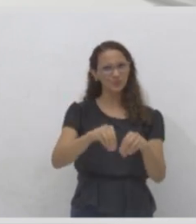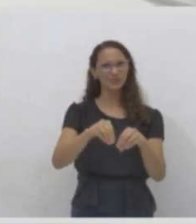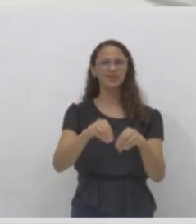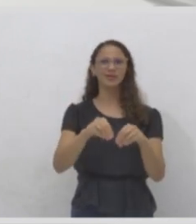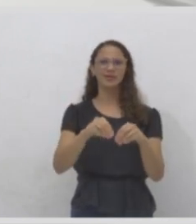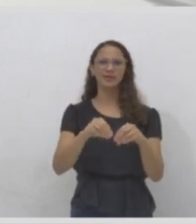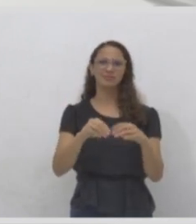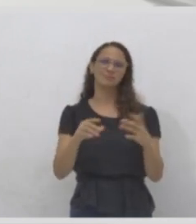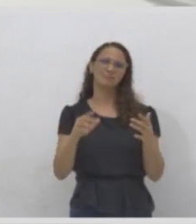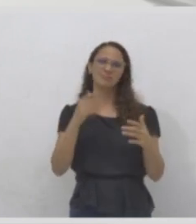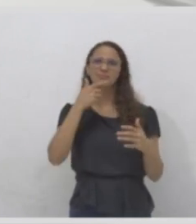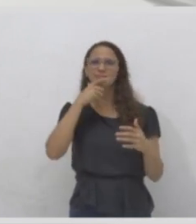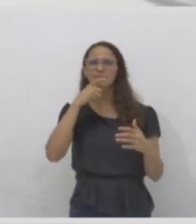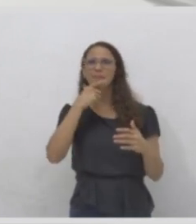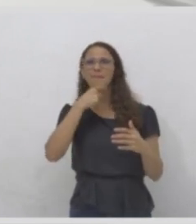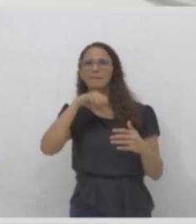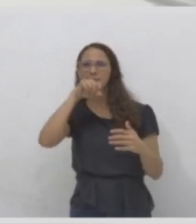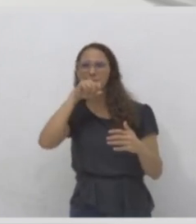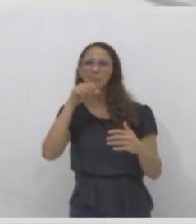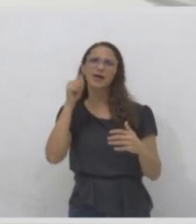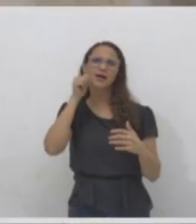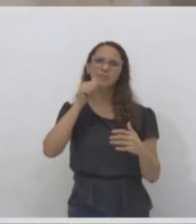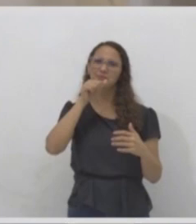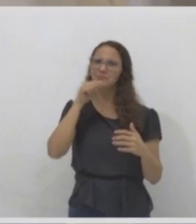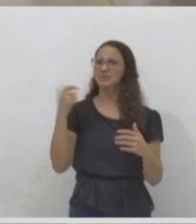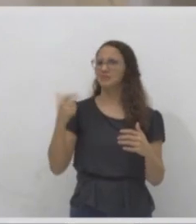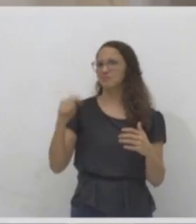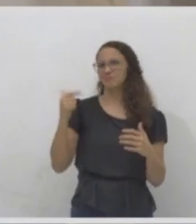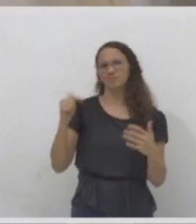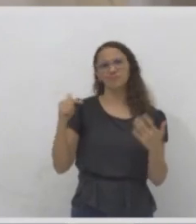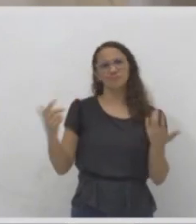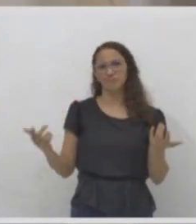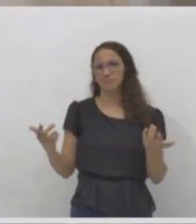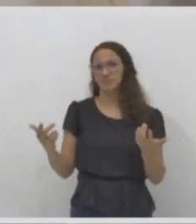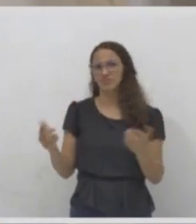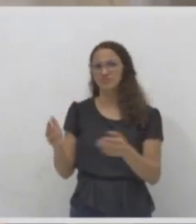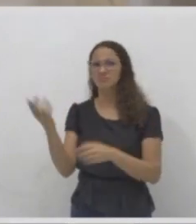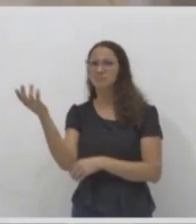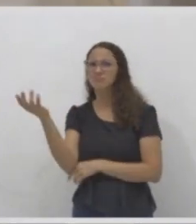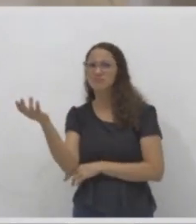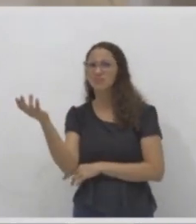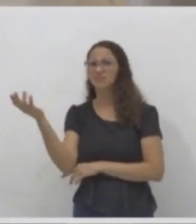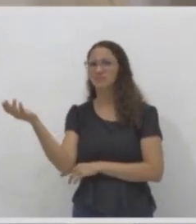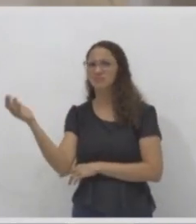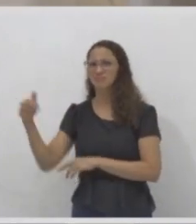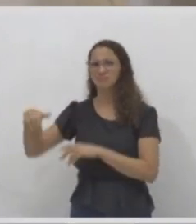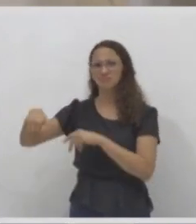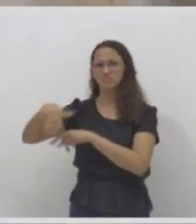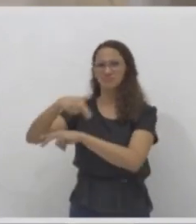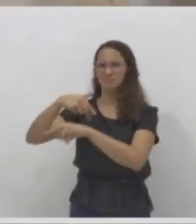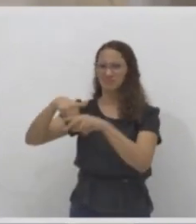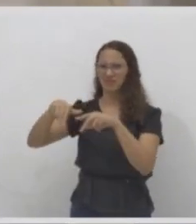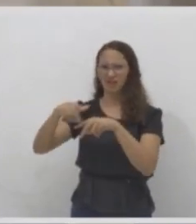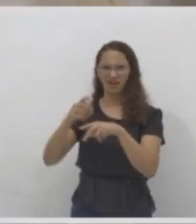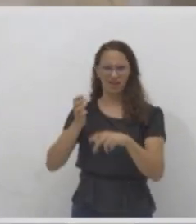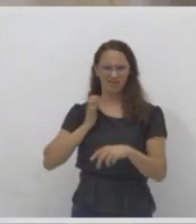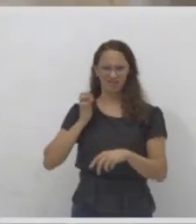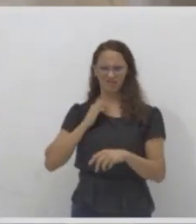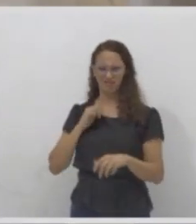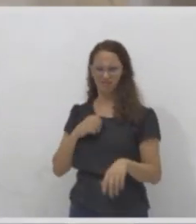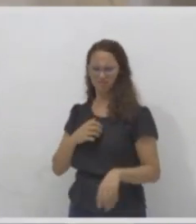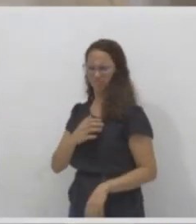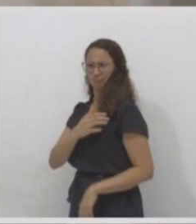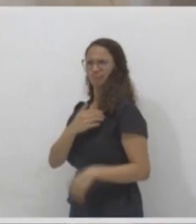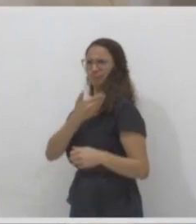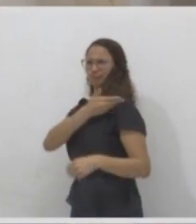eram depositados ali. Vocês já pensaram o número de órfãos vagando, pedindo pelo centro da cidade para os ricos, incomodando os